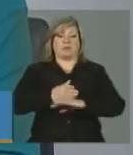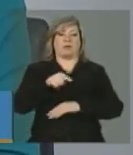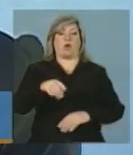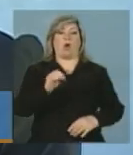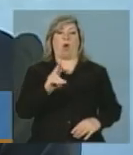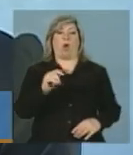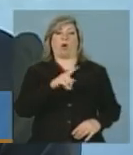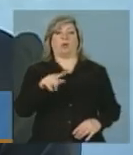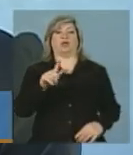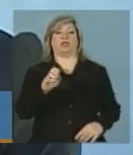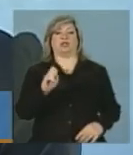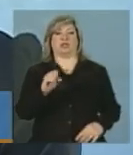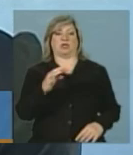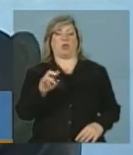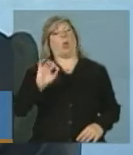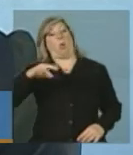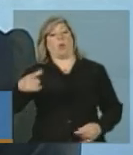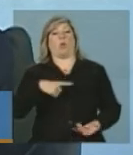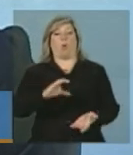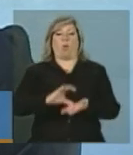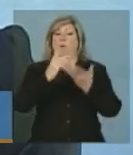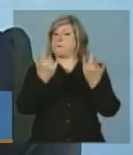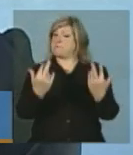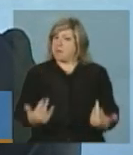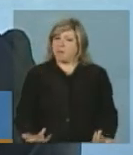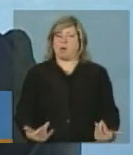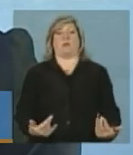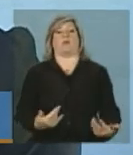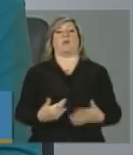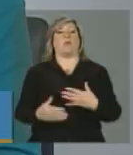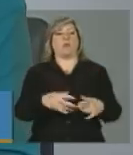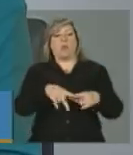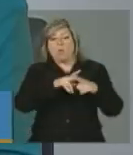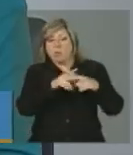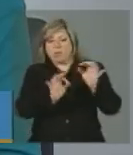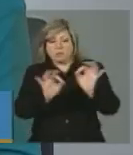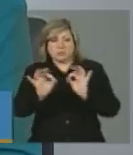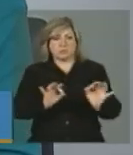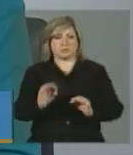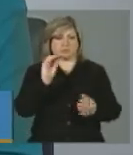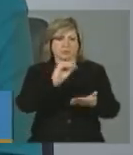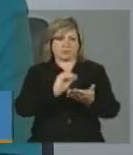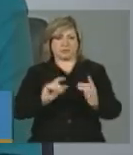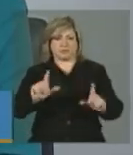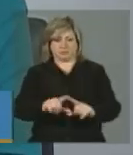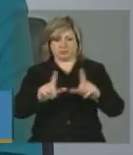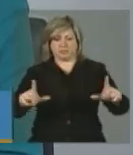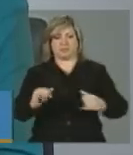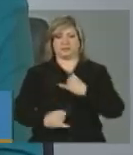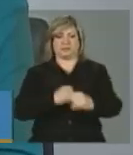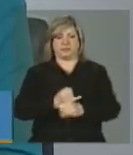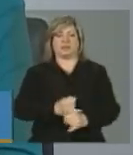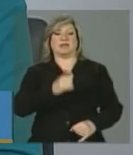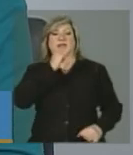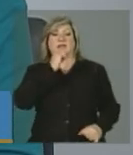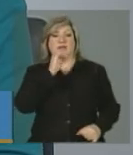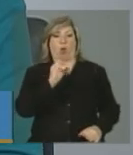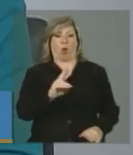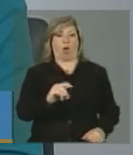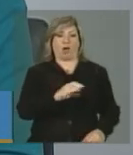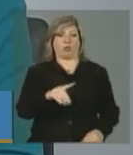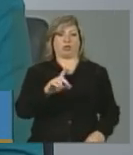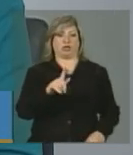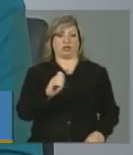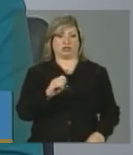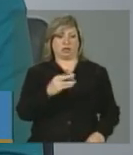no conselho. Isso é o mesmo processo para qualquer um que ele queira atualizar. Então, eu entrei, por exemplo, no órgão gestor. Eu vou na terceira aba,